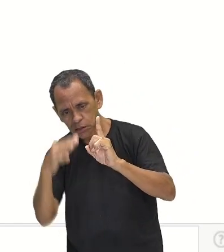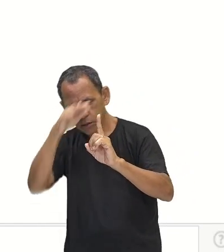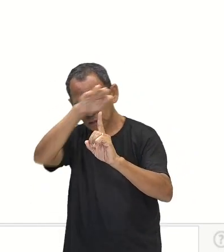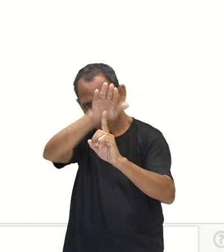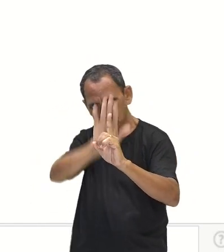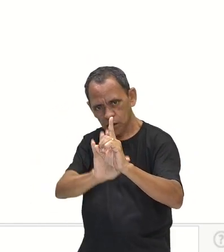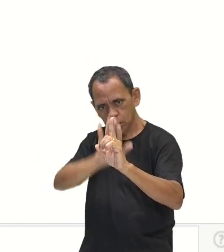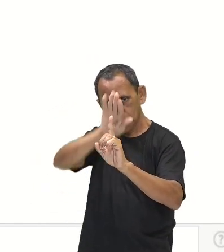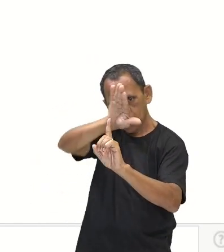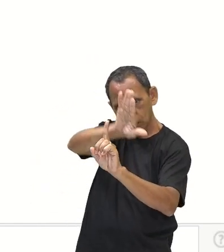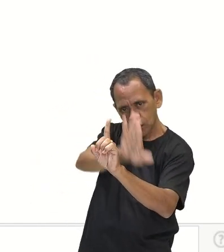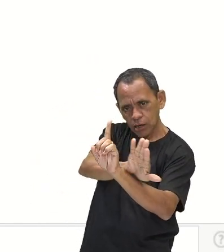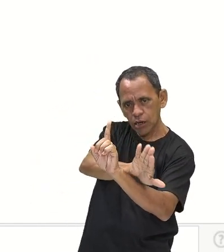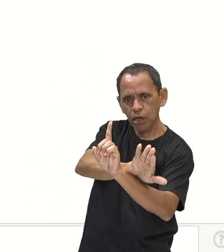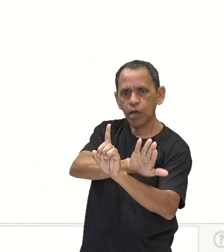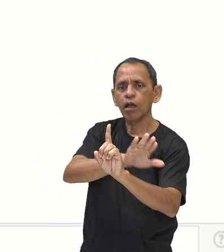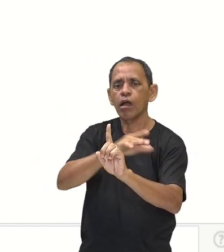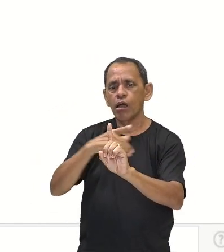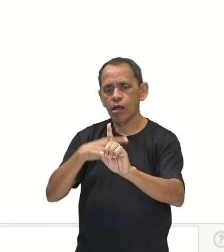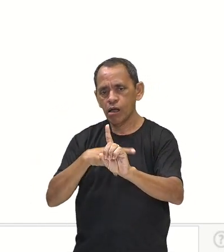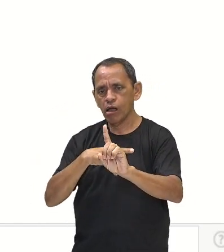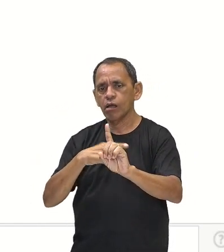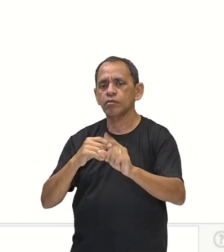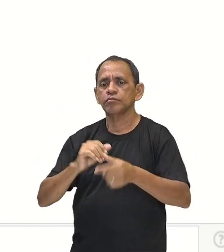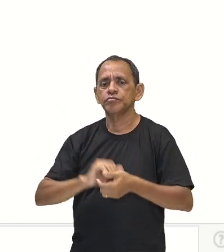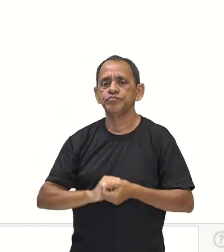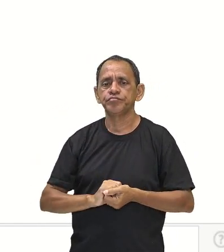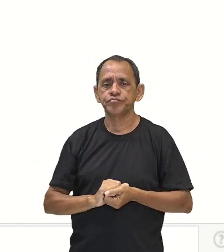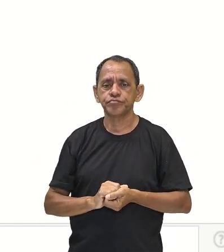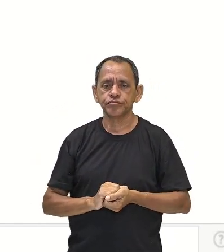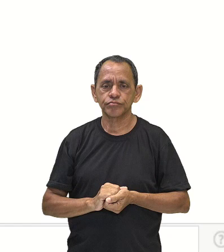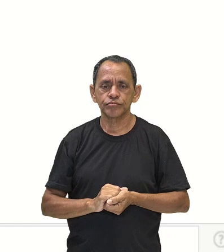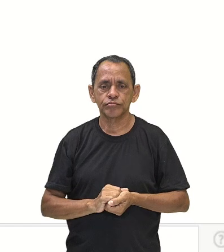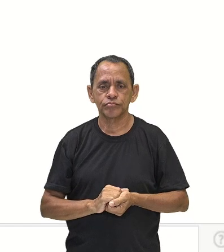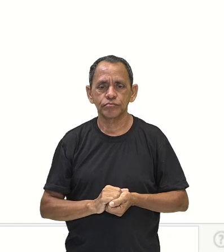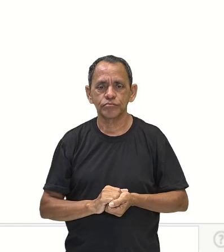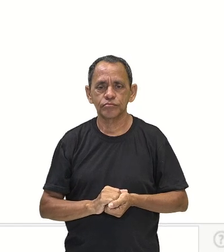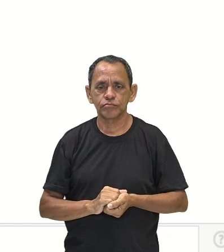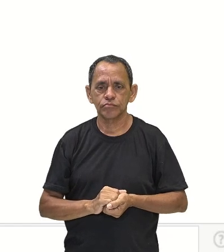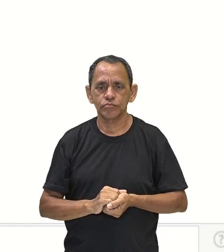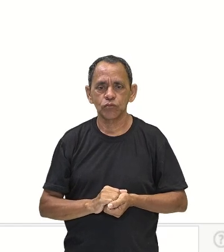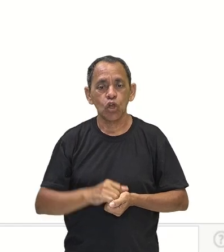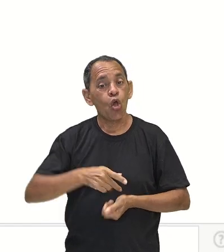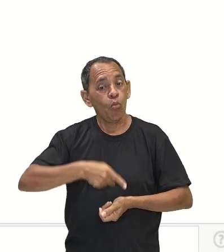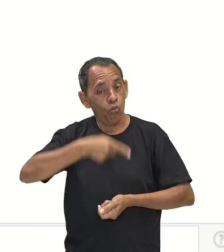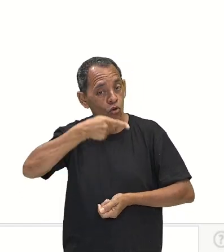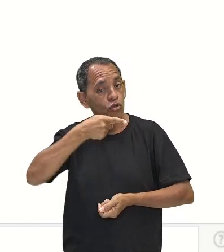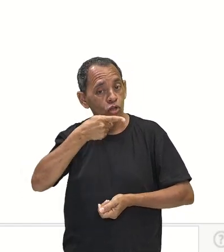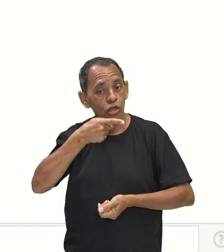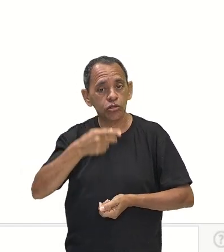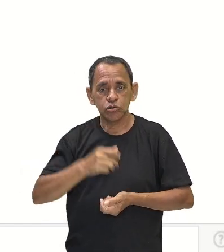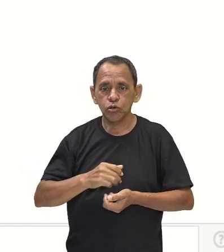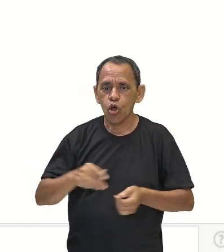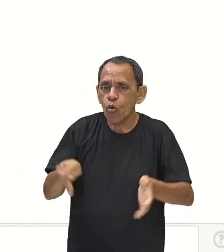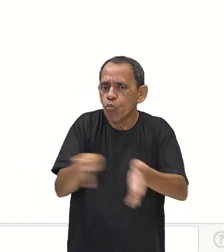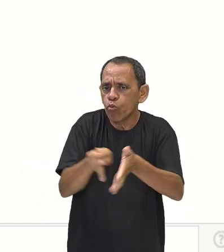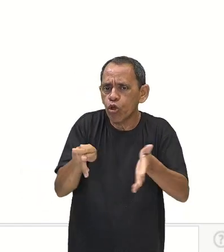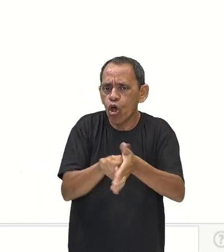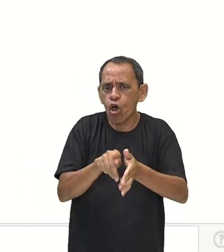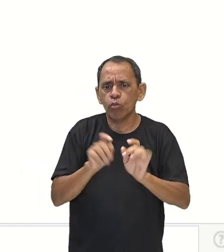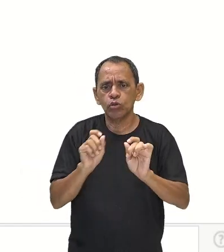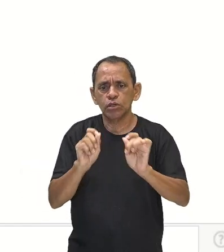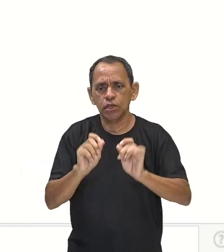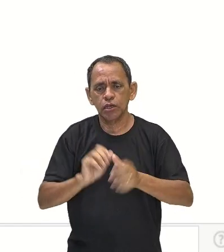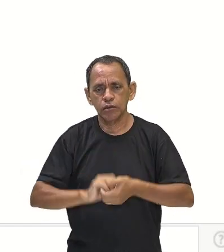de um poliedro platônico, um poliedro regular, ele vai possuir